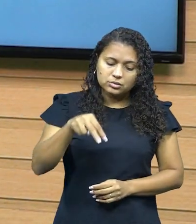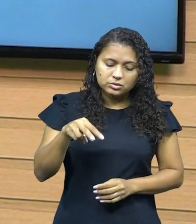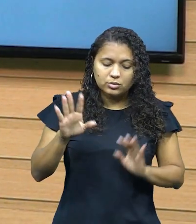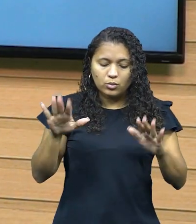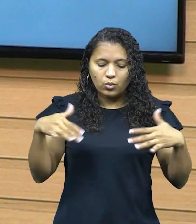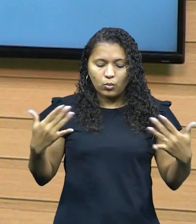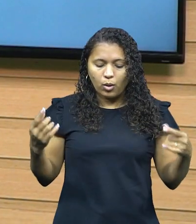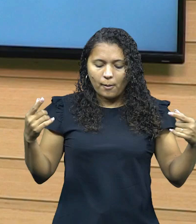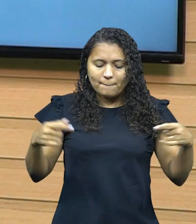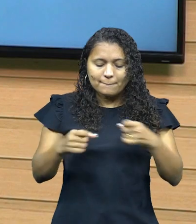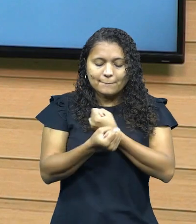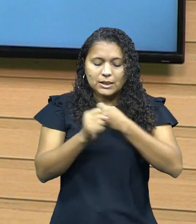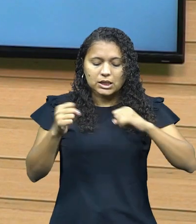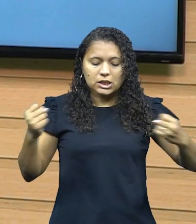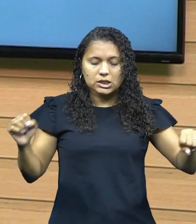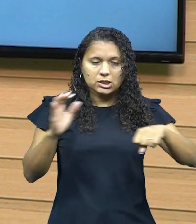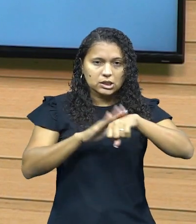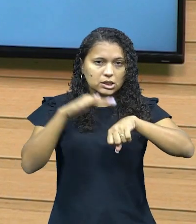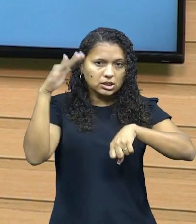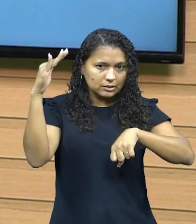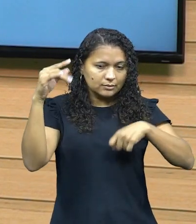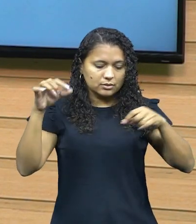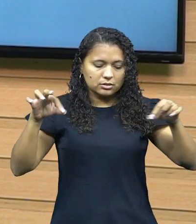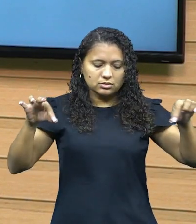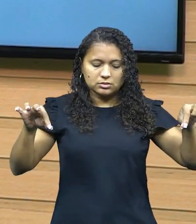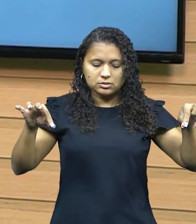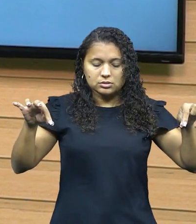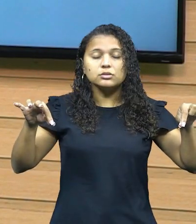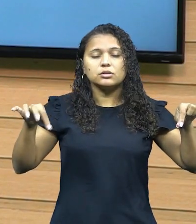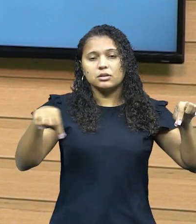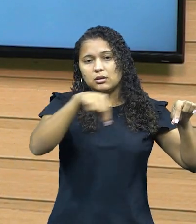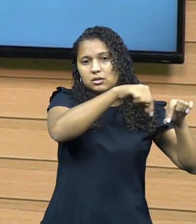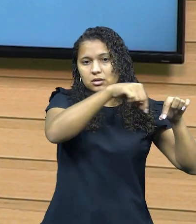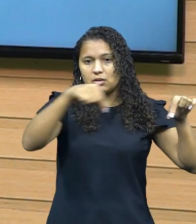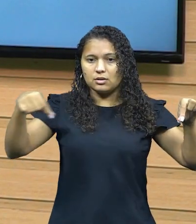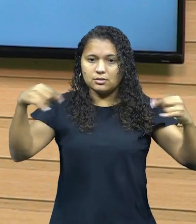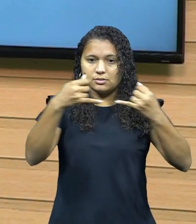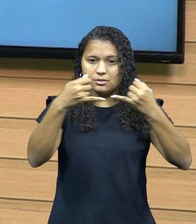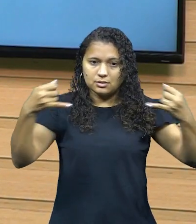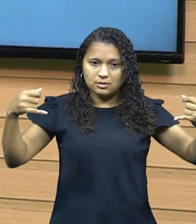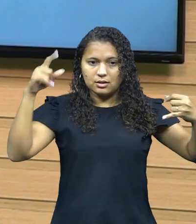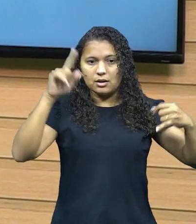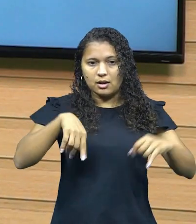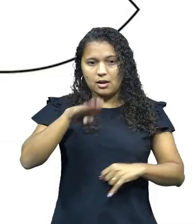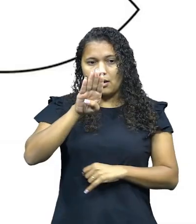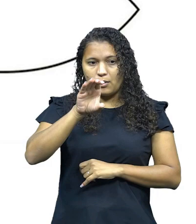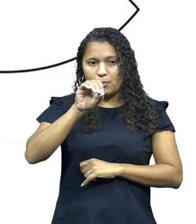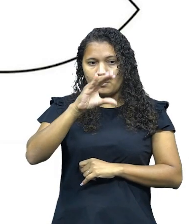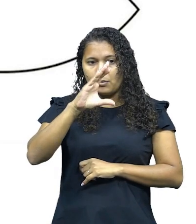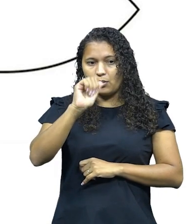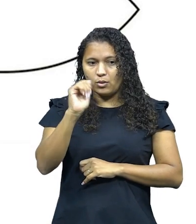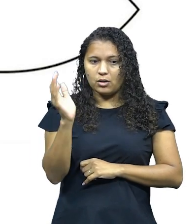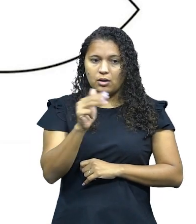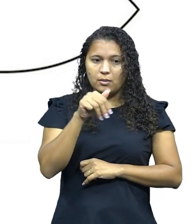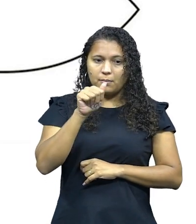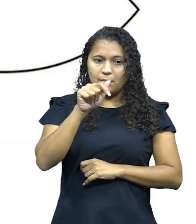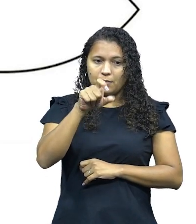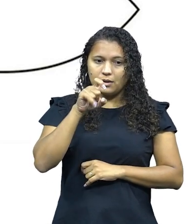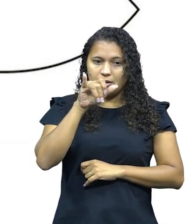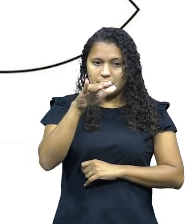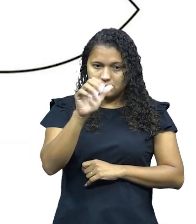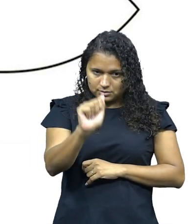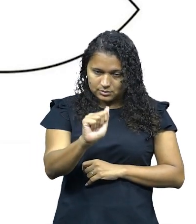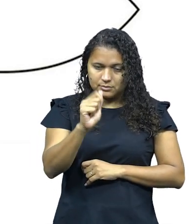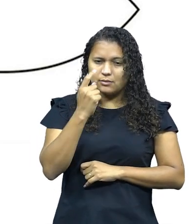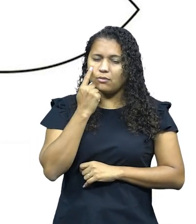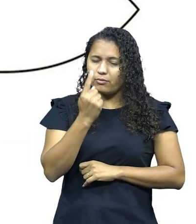é o ponto maior daquela embarcação. E aquele ponto nós vamos chamar de boca, ou boca máxima. Como vocês podem